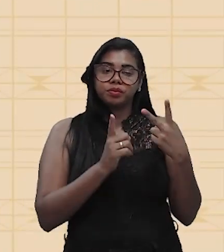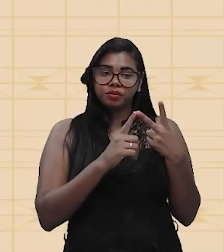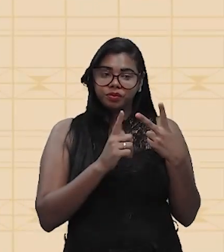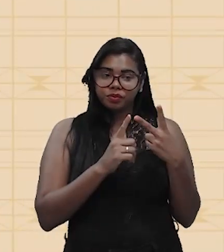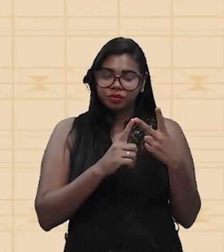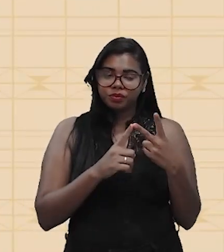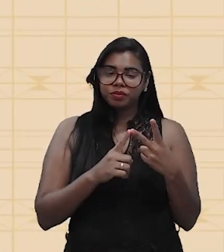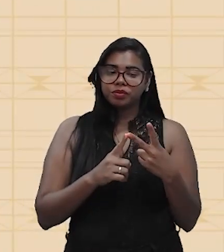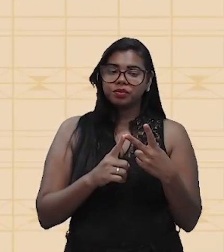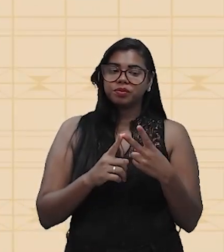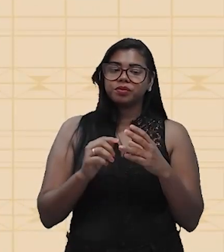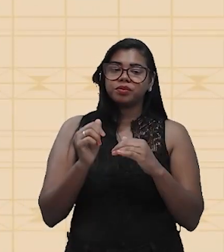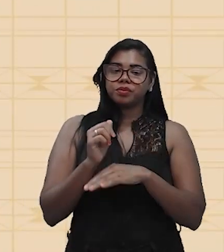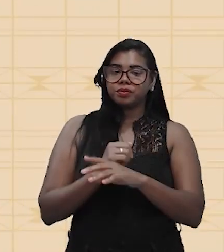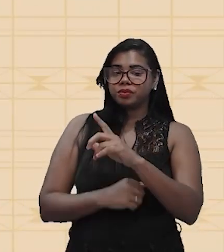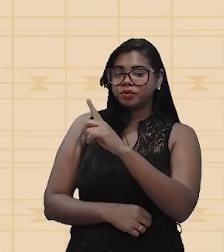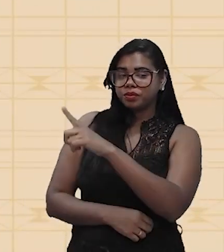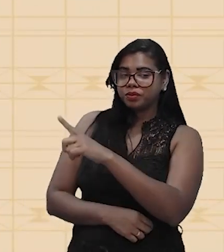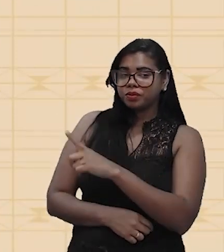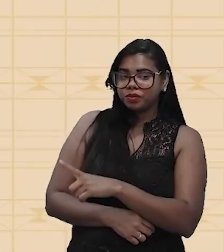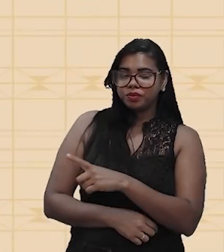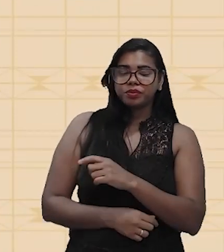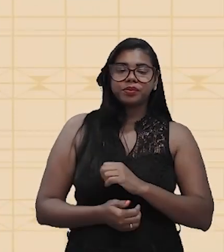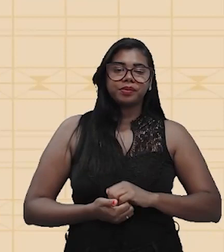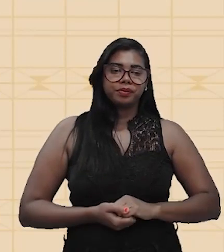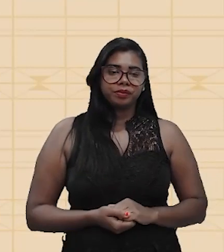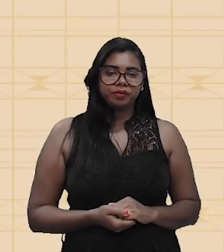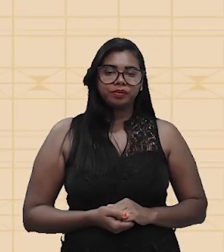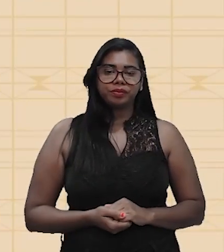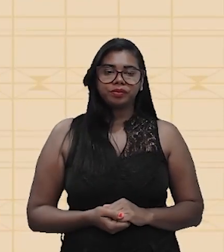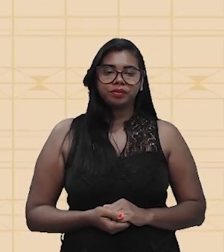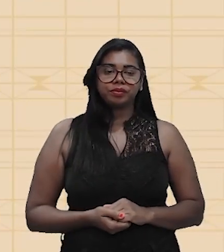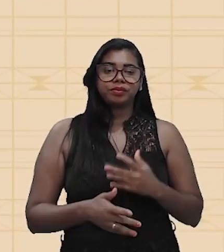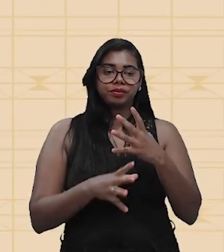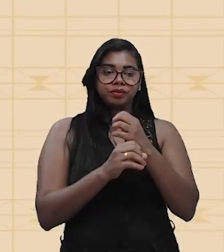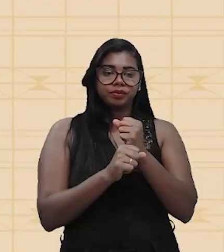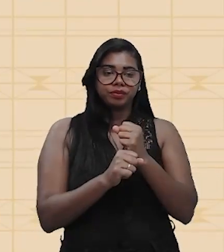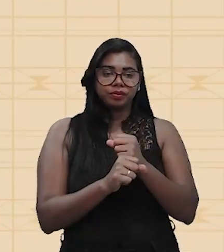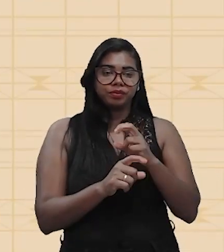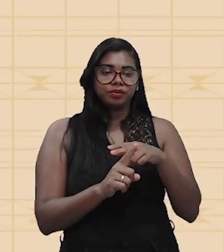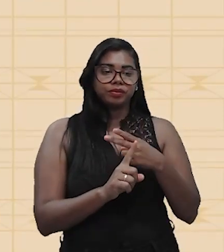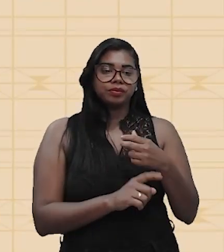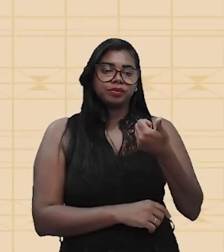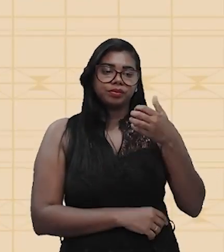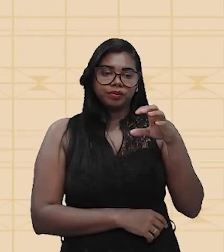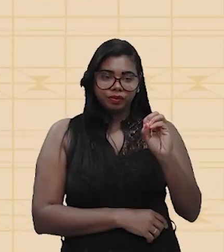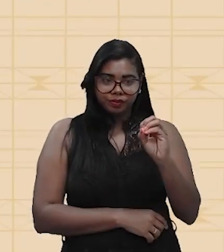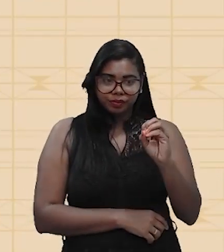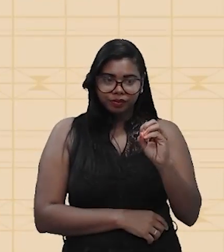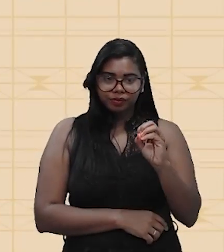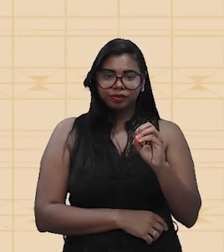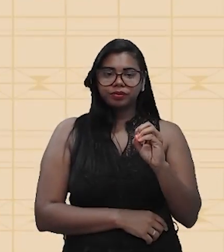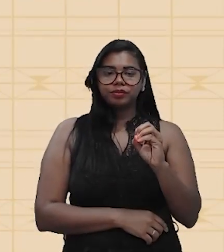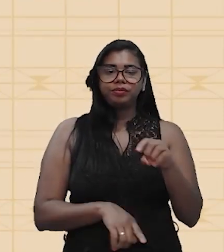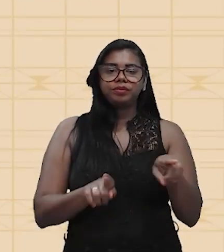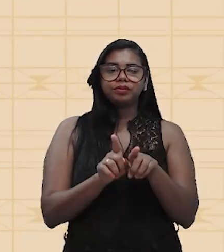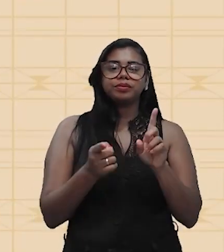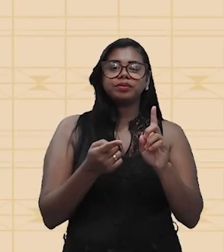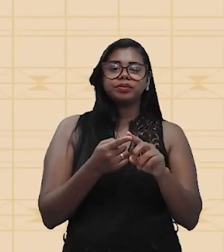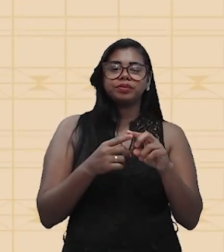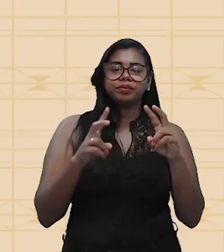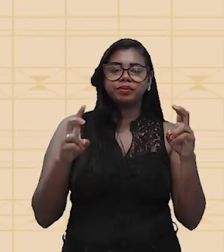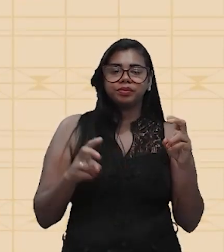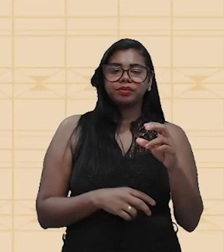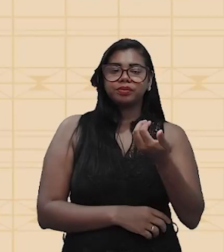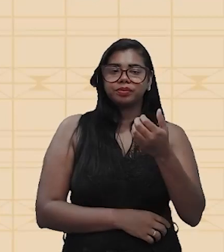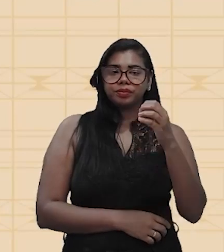Em seguida, você obrigatoriamente terá que multiplicá-lo por 10 e o expoente dessa base 10